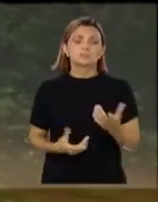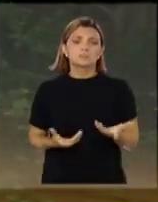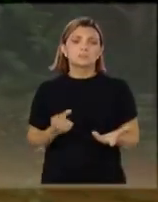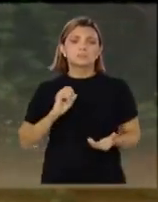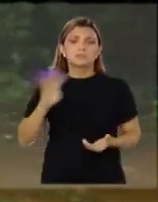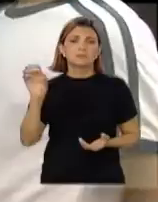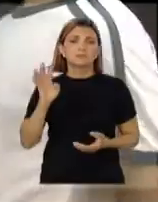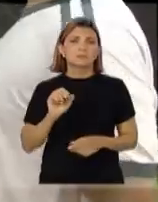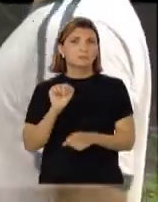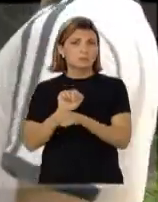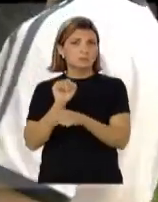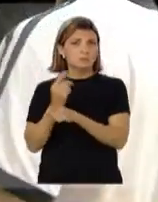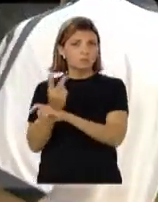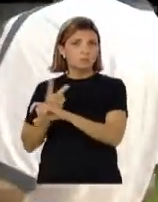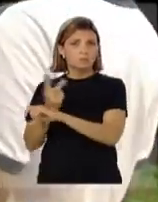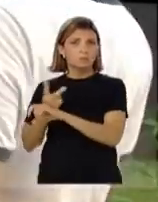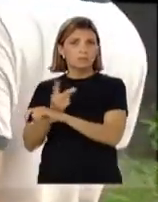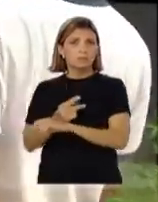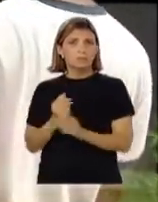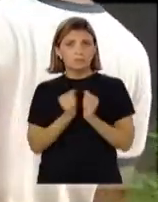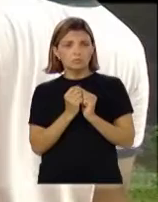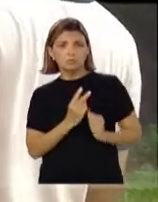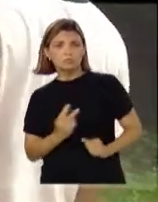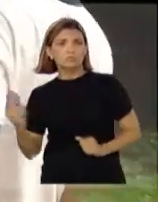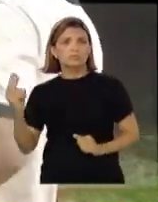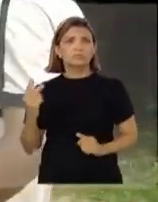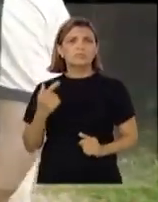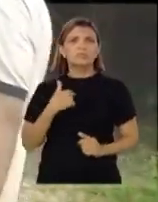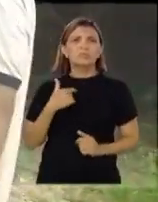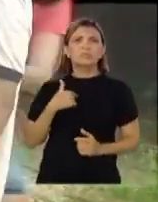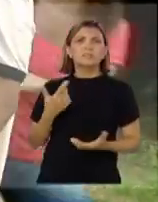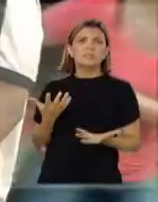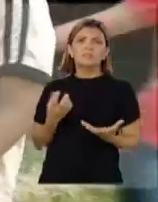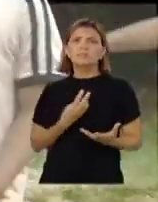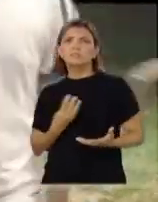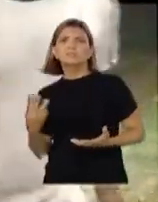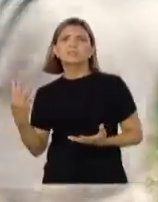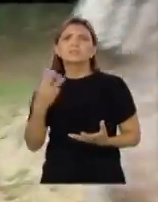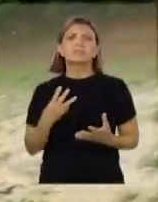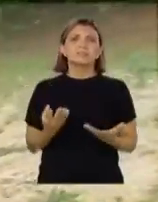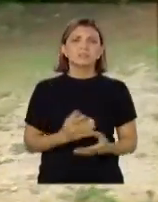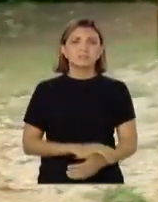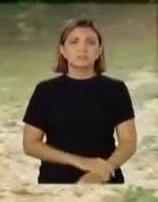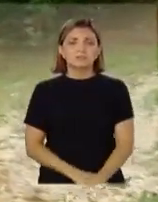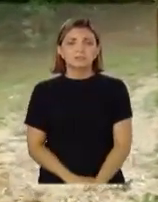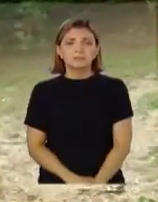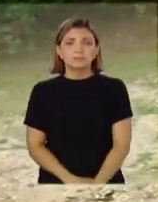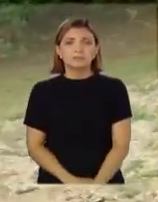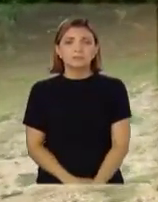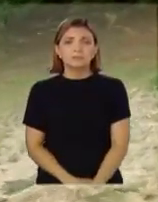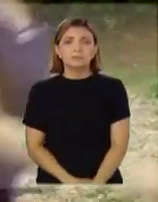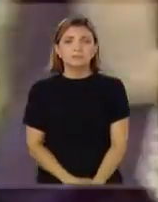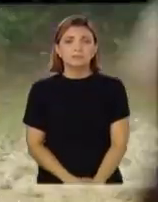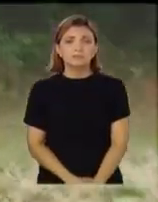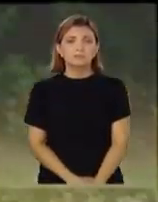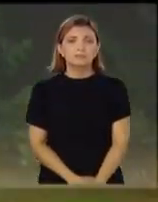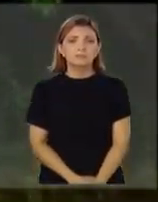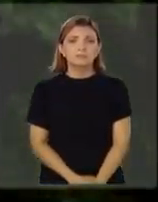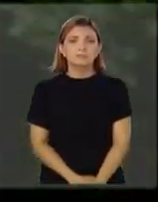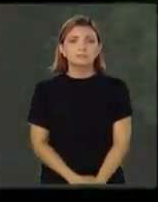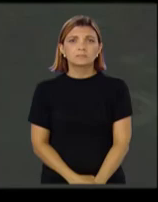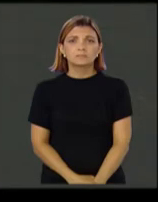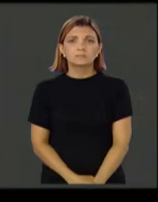Gente, cadê o JP? Ele deve ter saído pra fotografar algum carro. Mas ó, fica aí que eu vou atrás dele, tá? Ah, eu vou com você, tá? Gente, desse jeito a gente vai